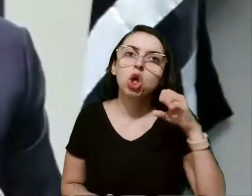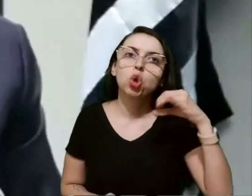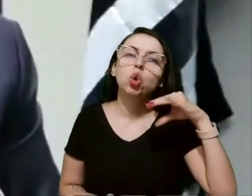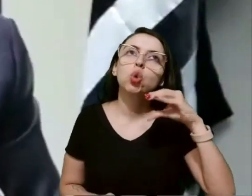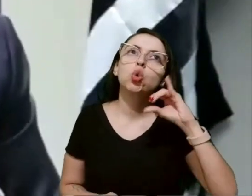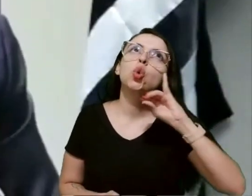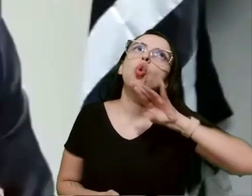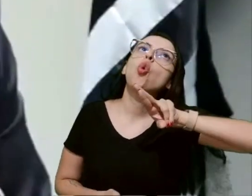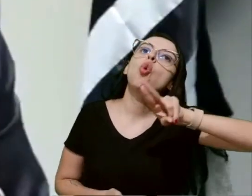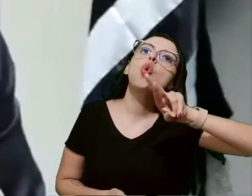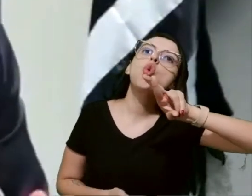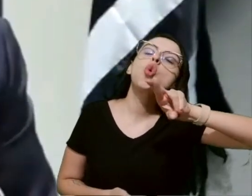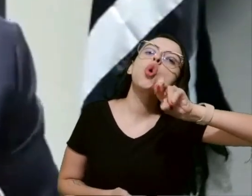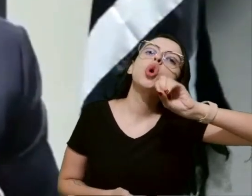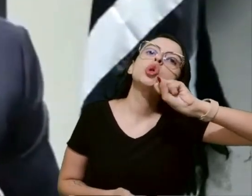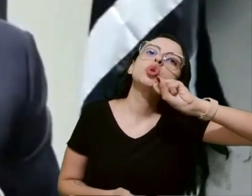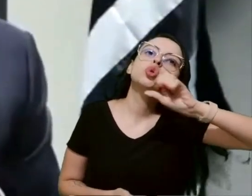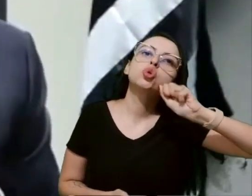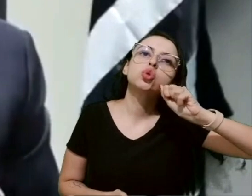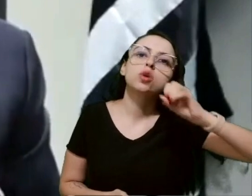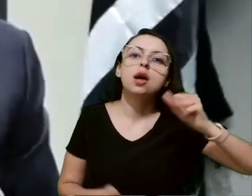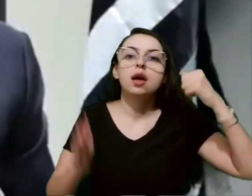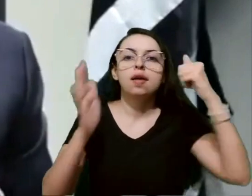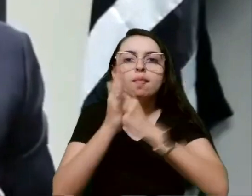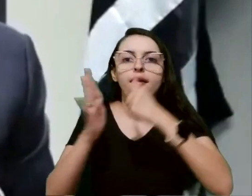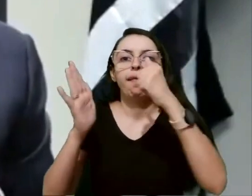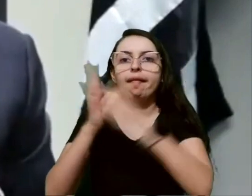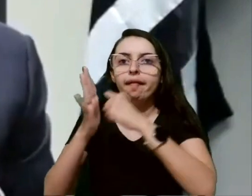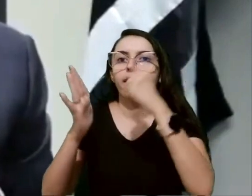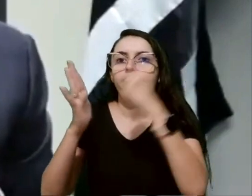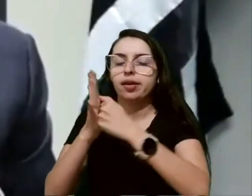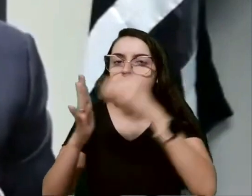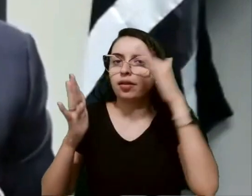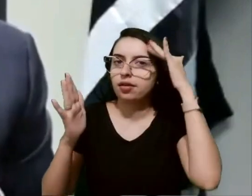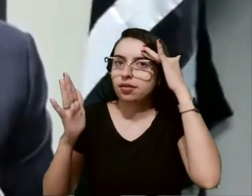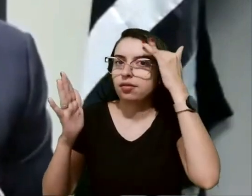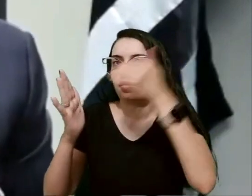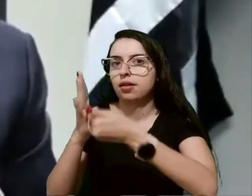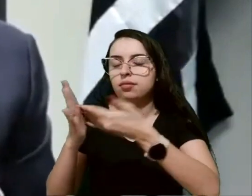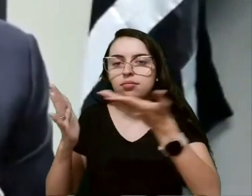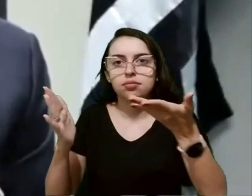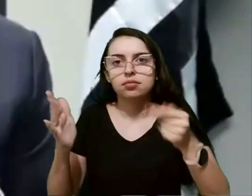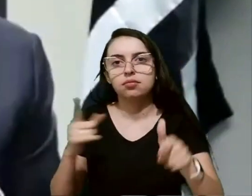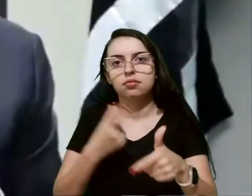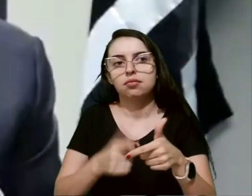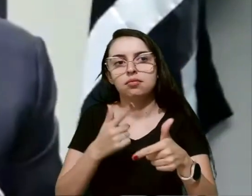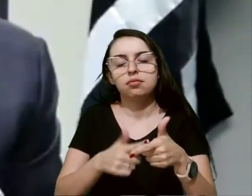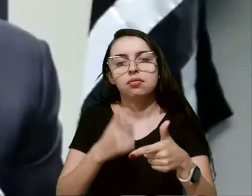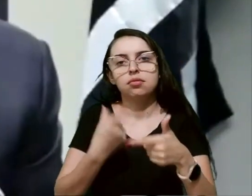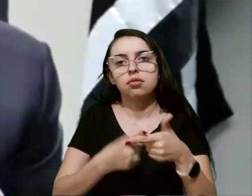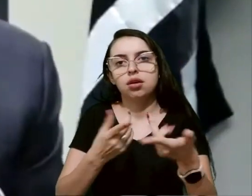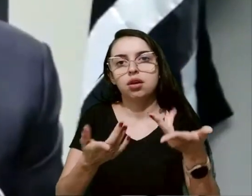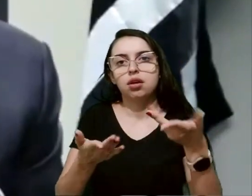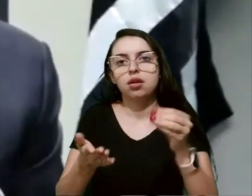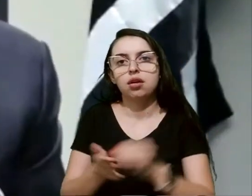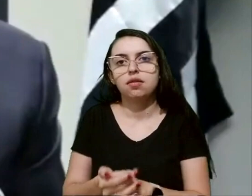casos, é mais ou menos como se você visse uma pessoa batendo com a cabeça contra a parede e você falasse, mas por que ela está fazendo